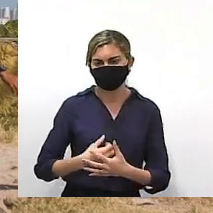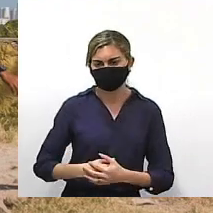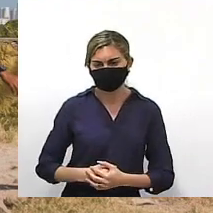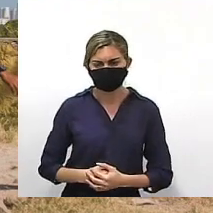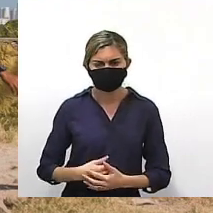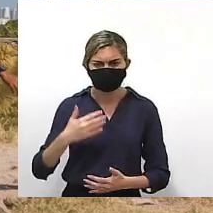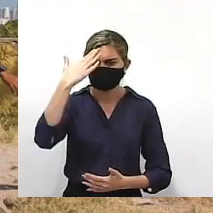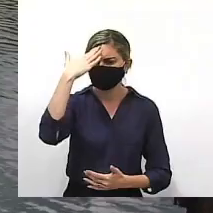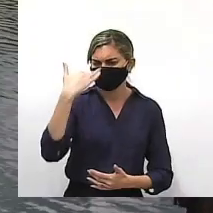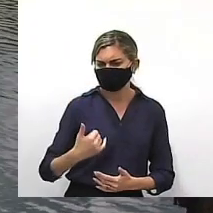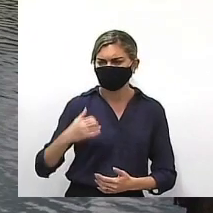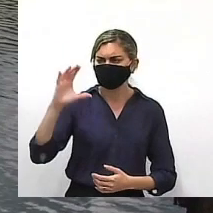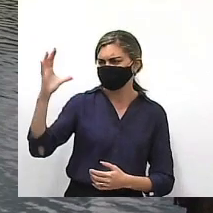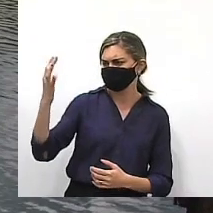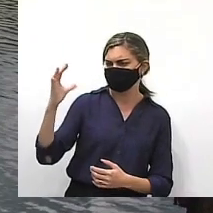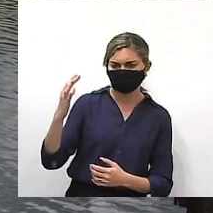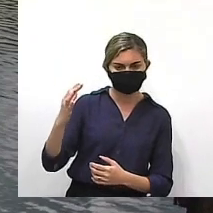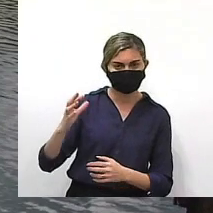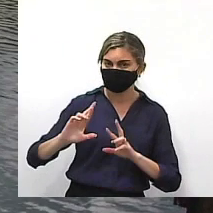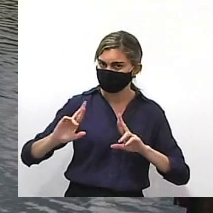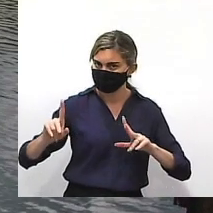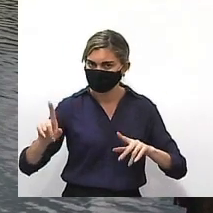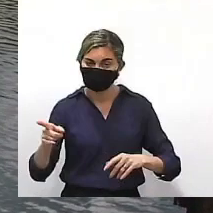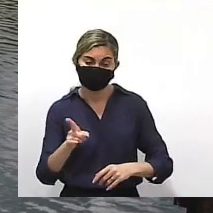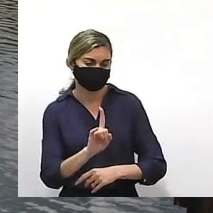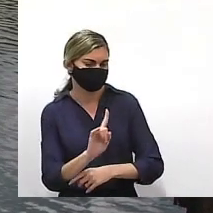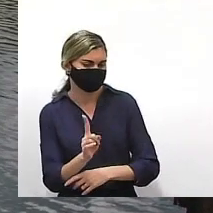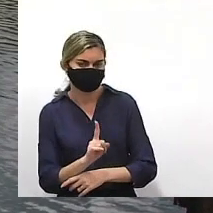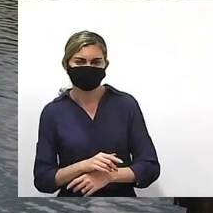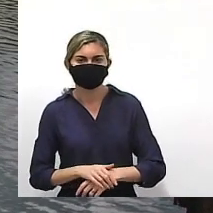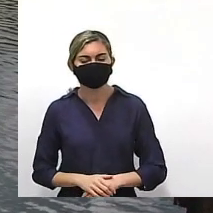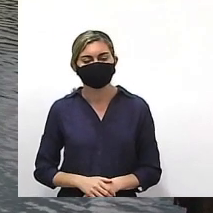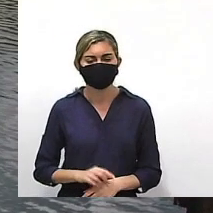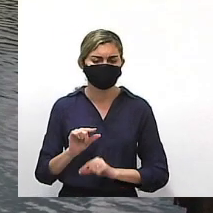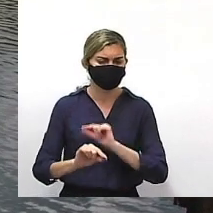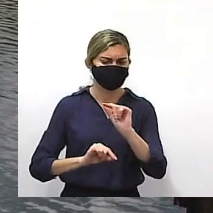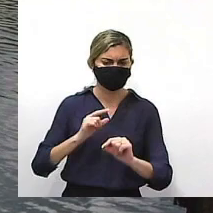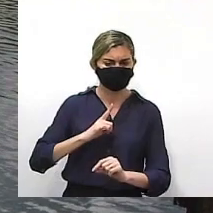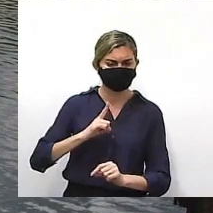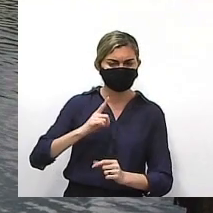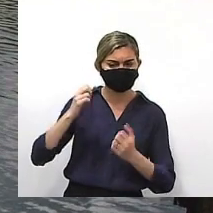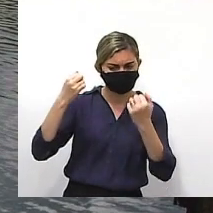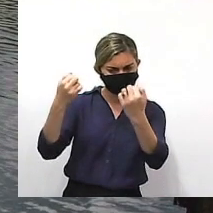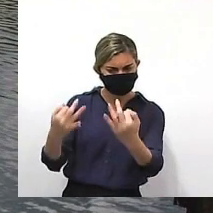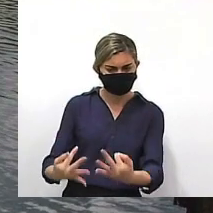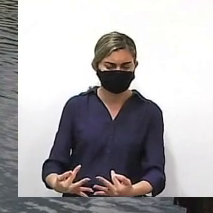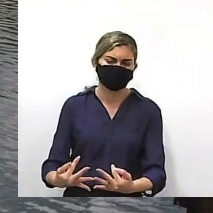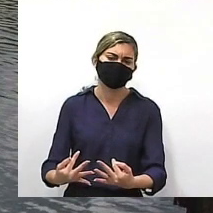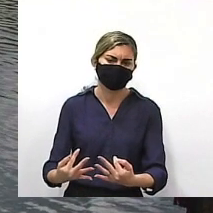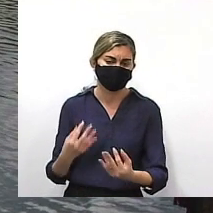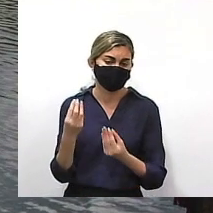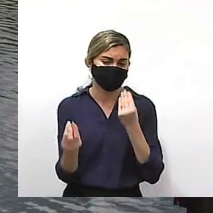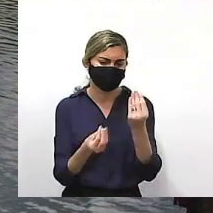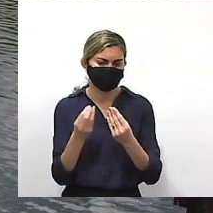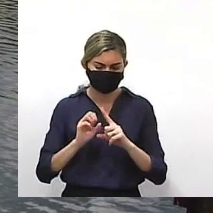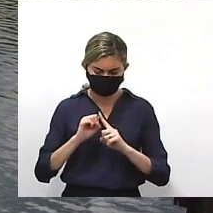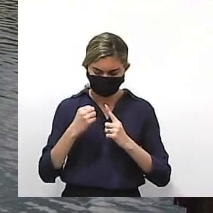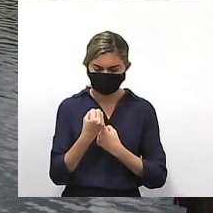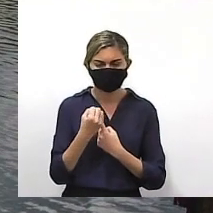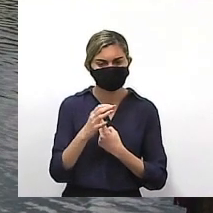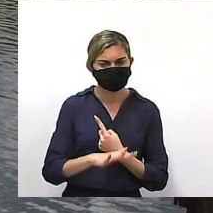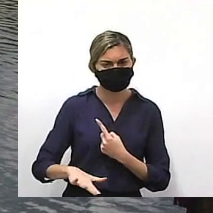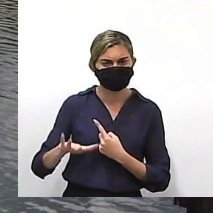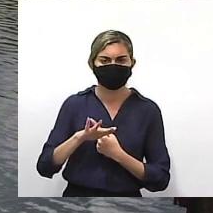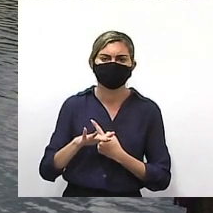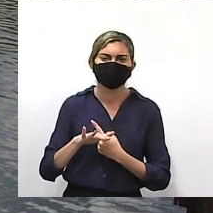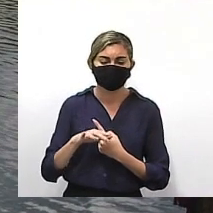Com o saber científico não seria diferente. O que eu tento explicar como sociólogo